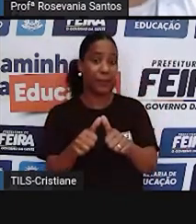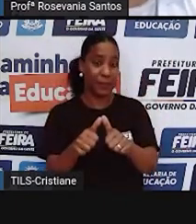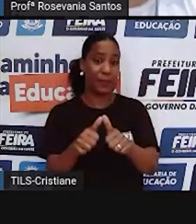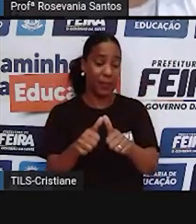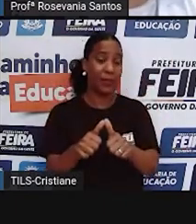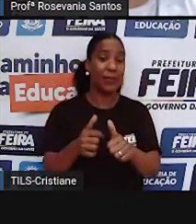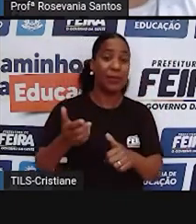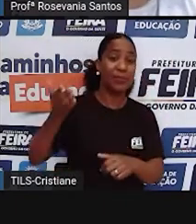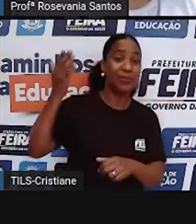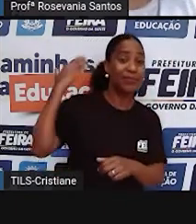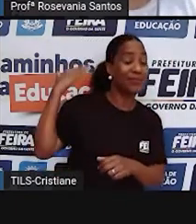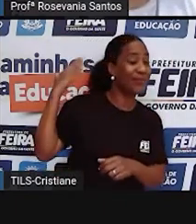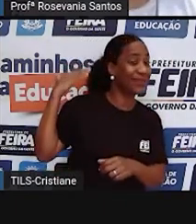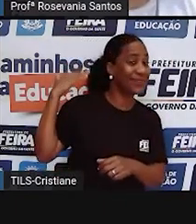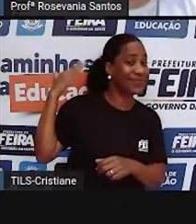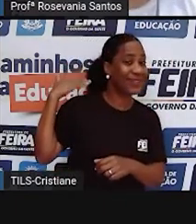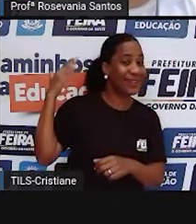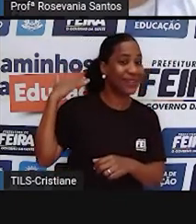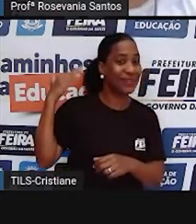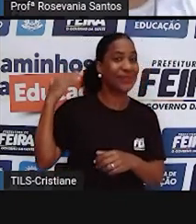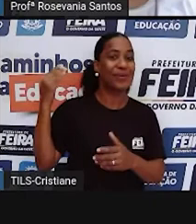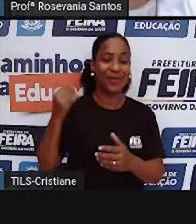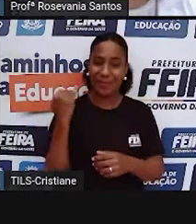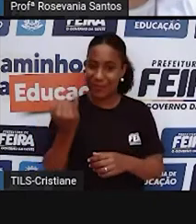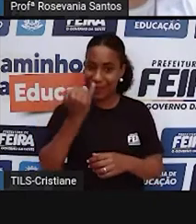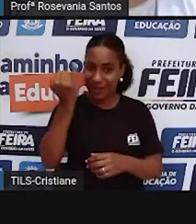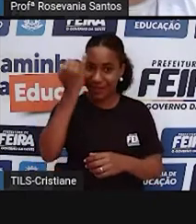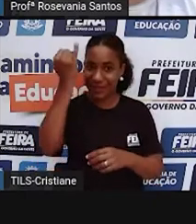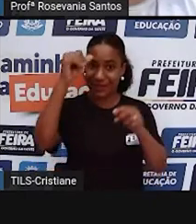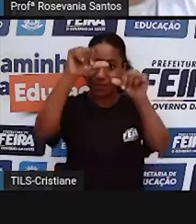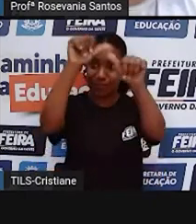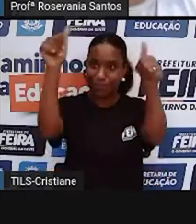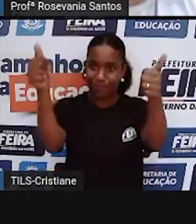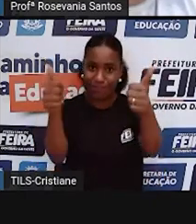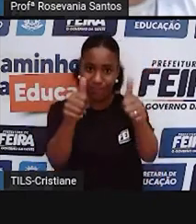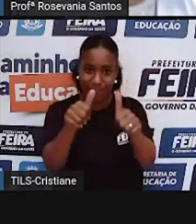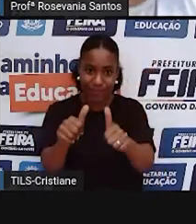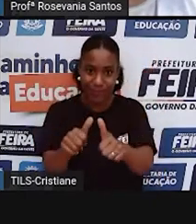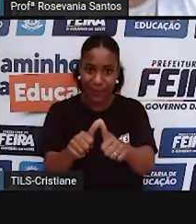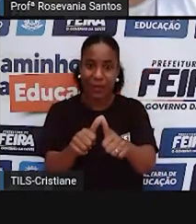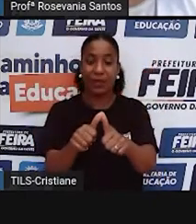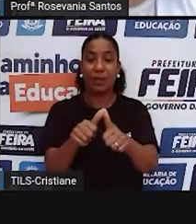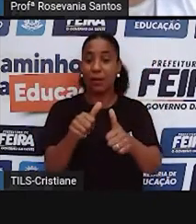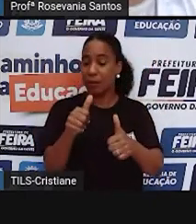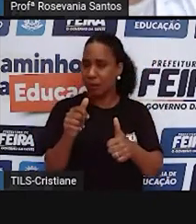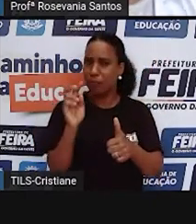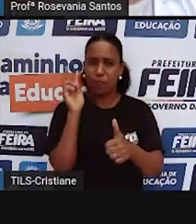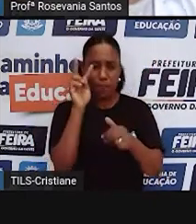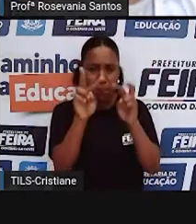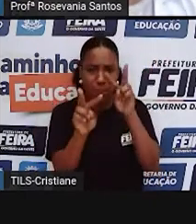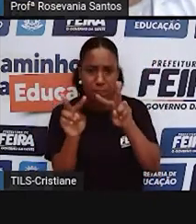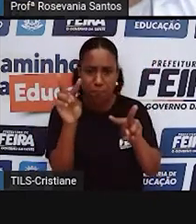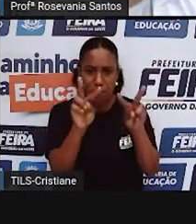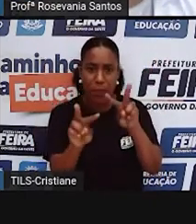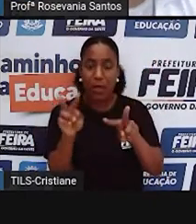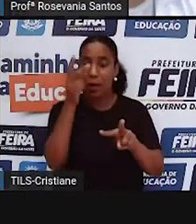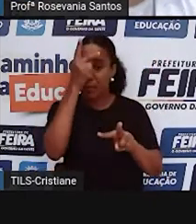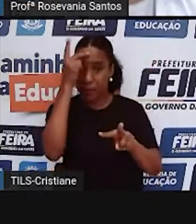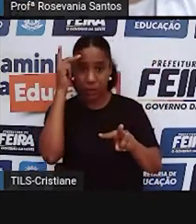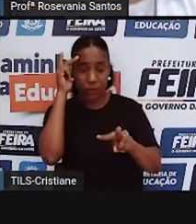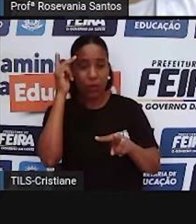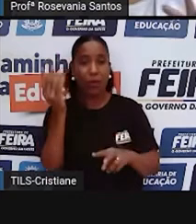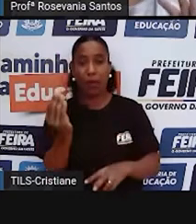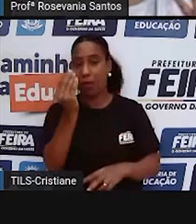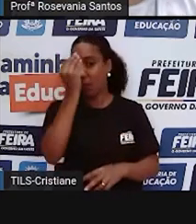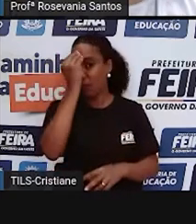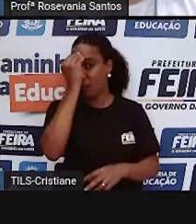a importância de transmitir conhecimento para os mais novos. Ou seja, hoje a gente fala muito do mapa como localização.